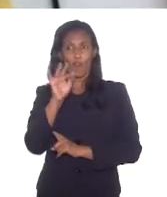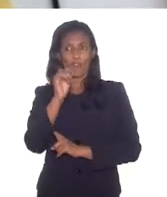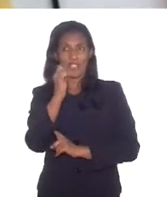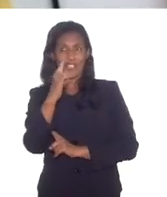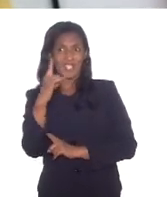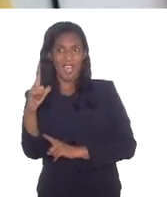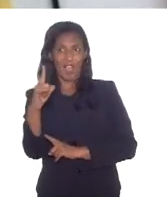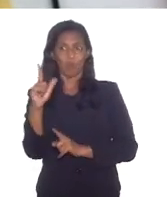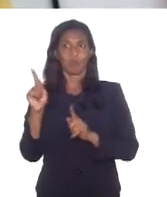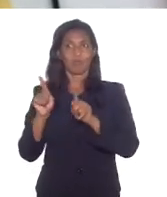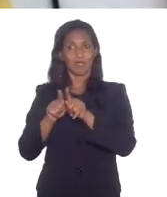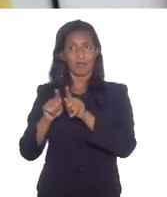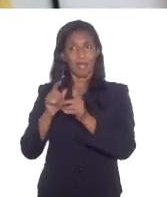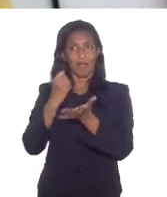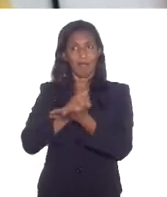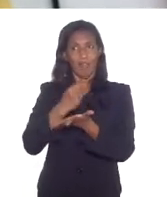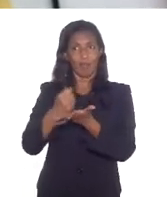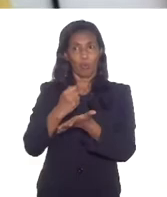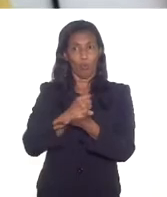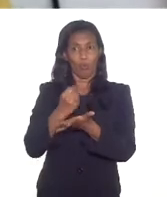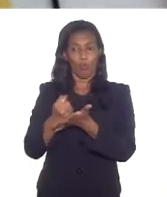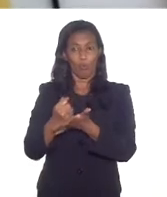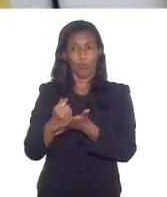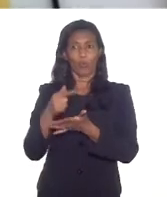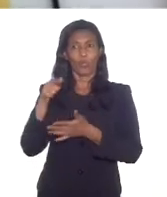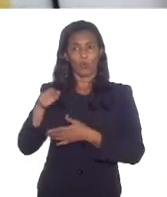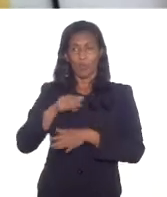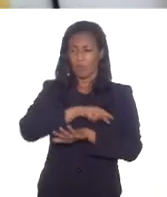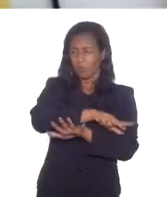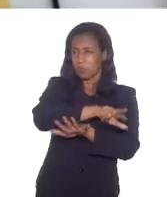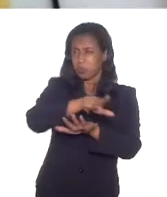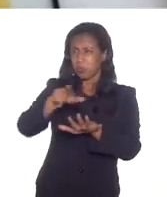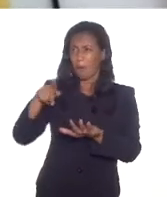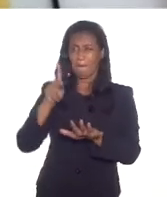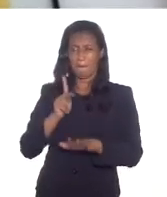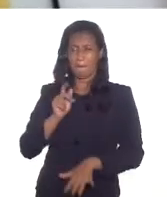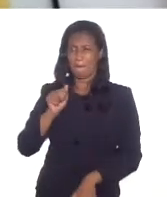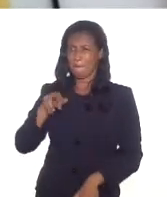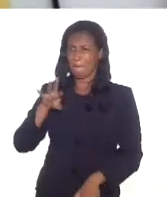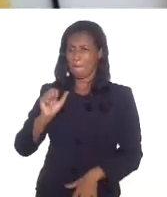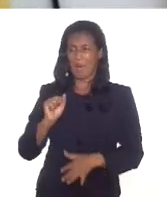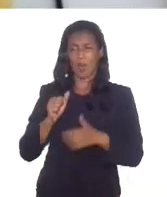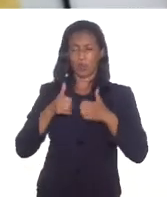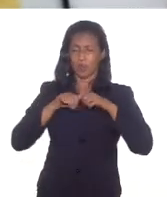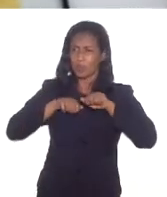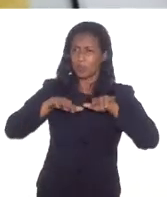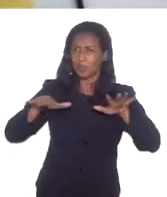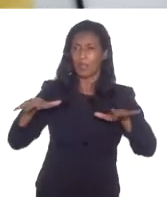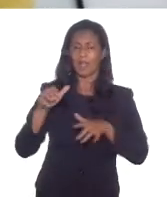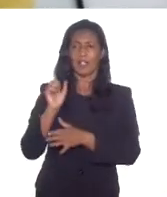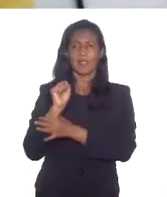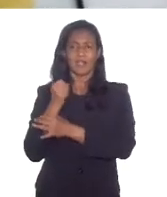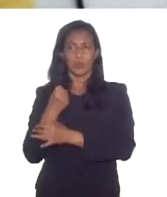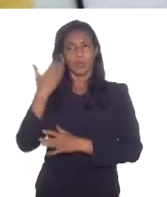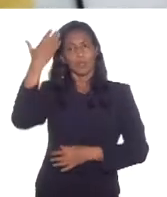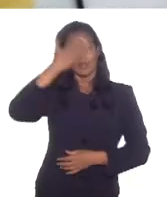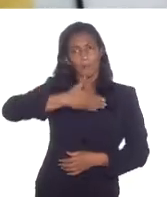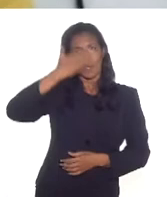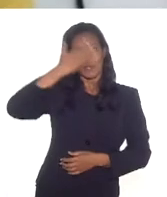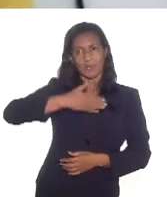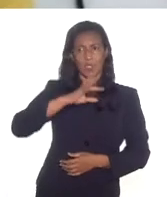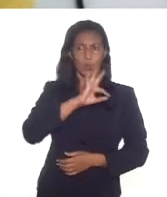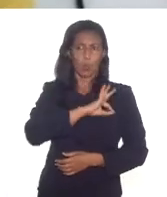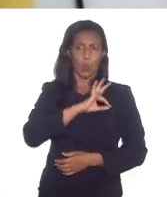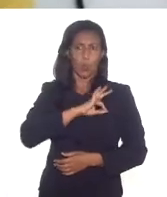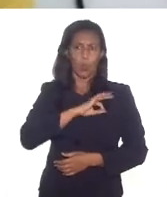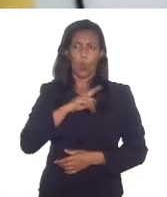de recursos economizados pela Assembleia Legislativa. Além de inúmeras outras pautas, como expansão do programa Segurança Presente e inúmeros outros compromissos que Vossa